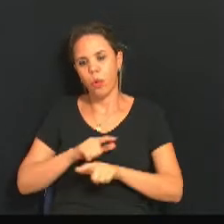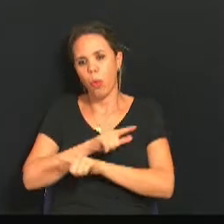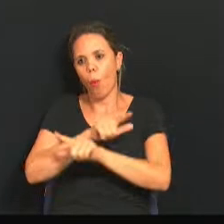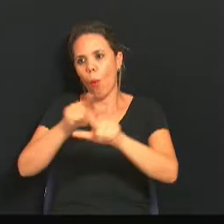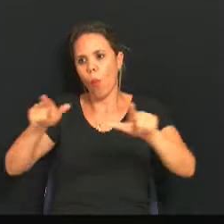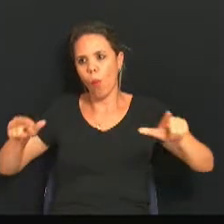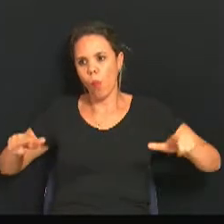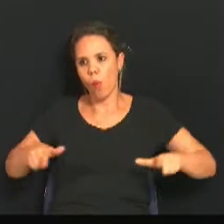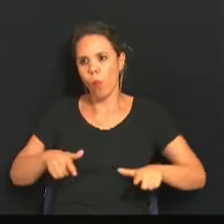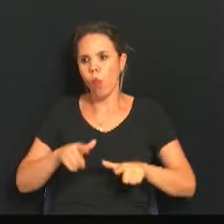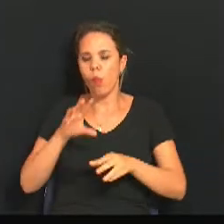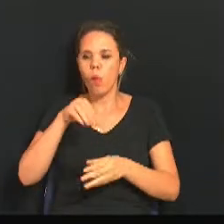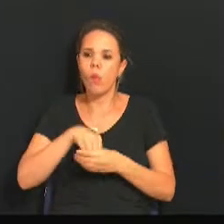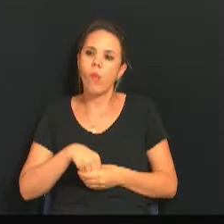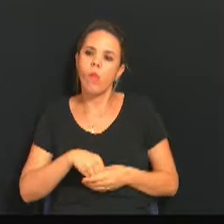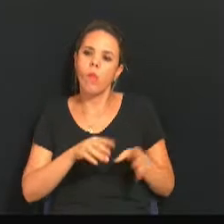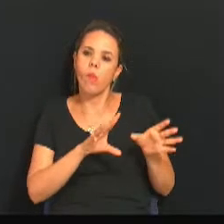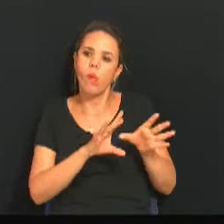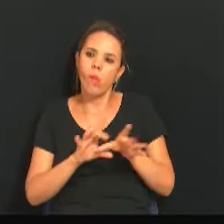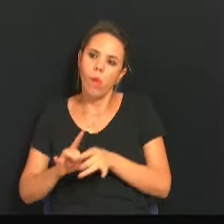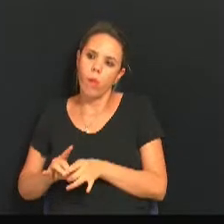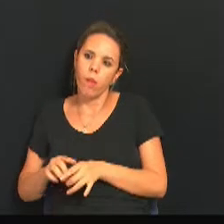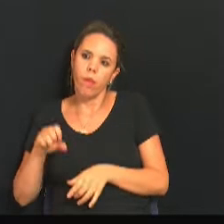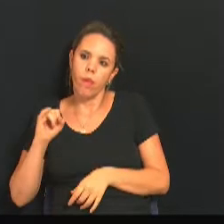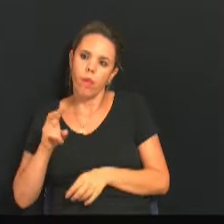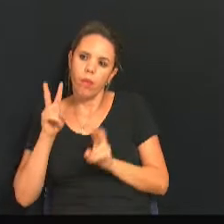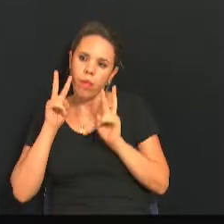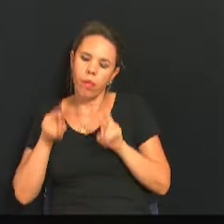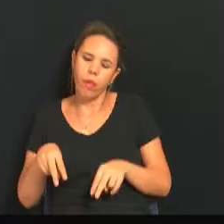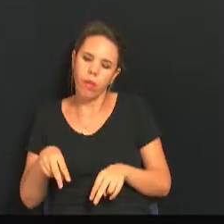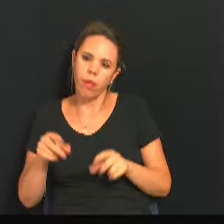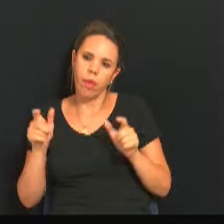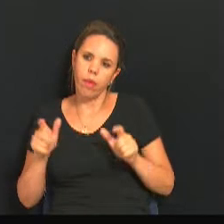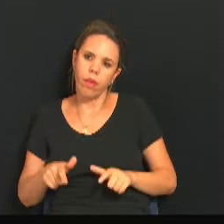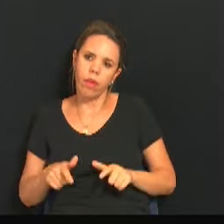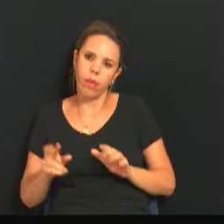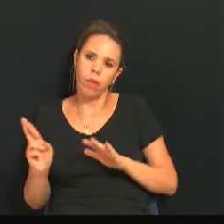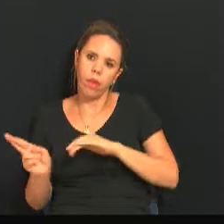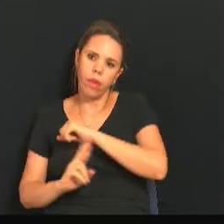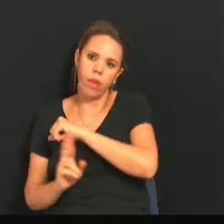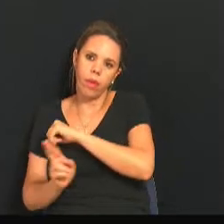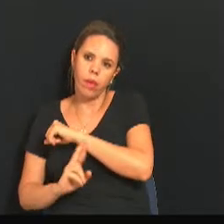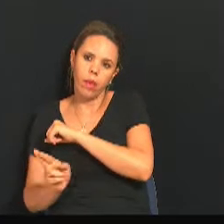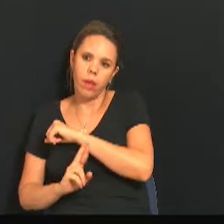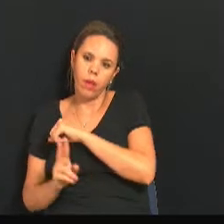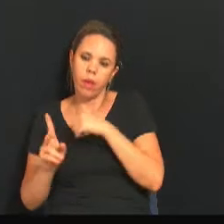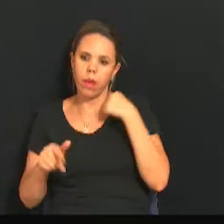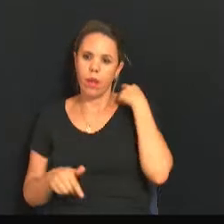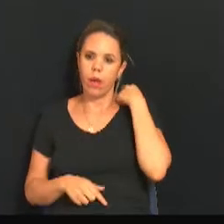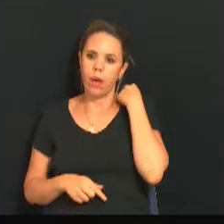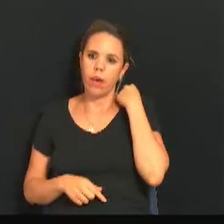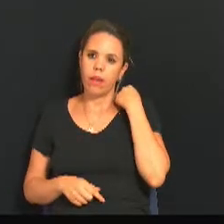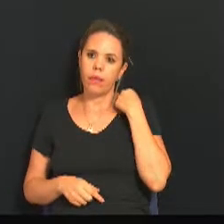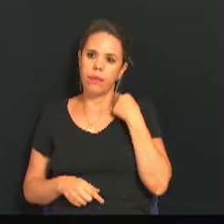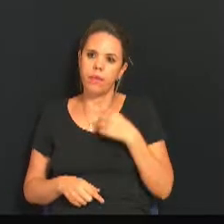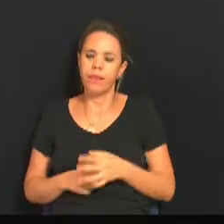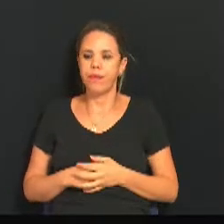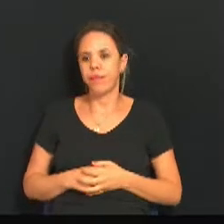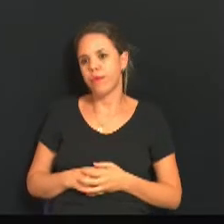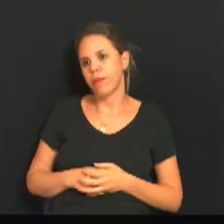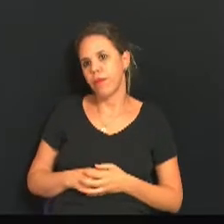maior sentido o contexto nós olharmos na área da rodoviária e é chamada a gente